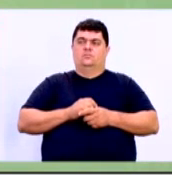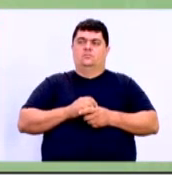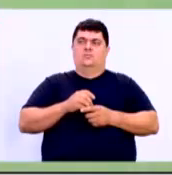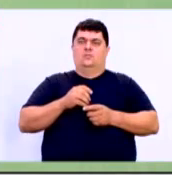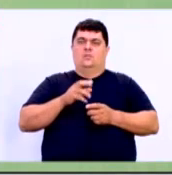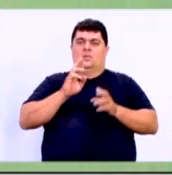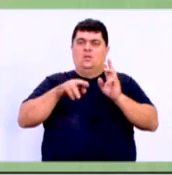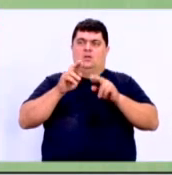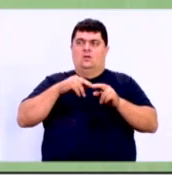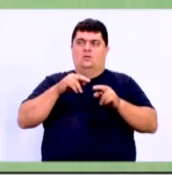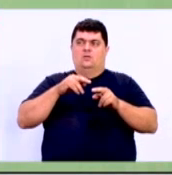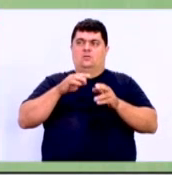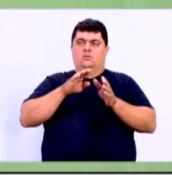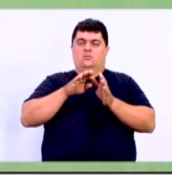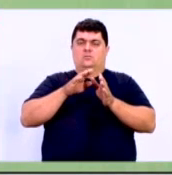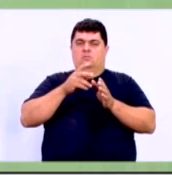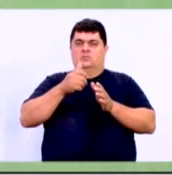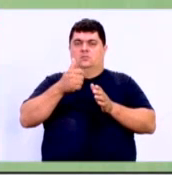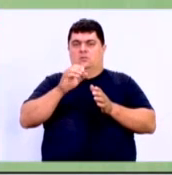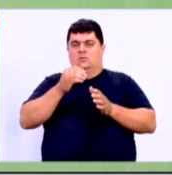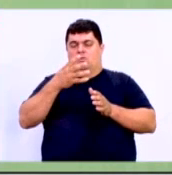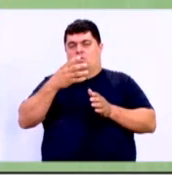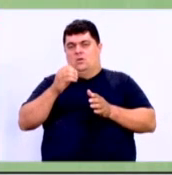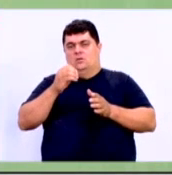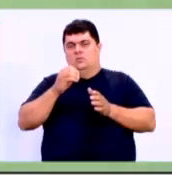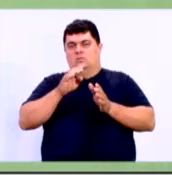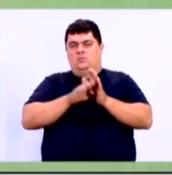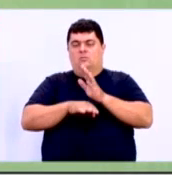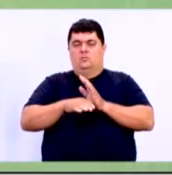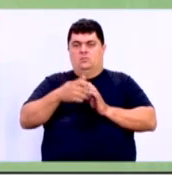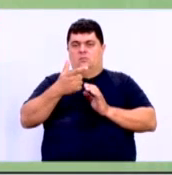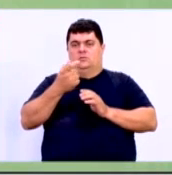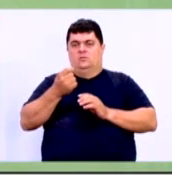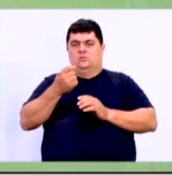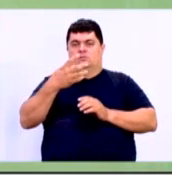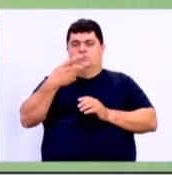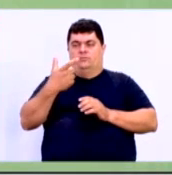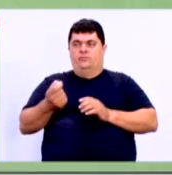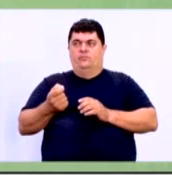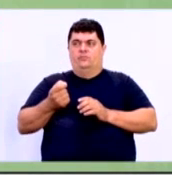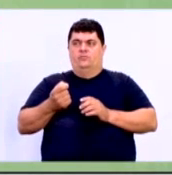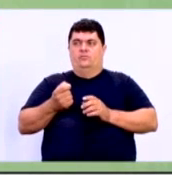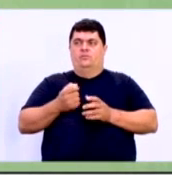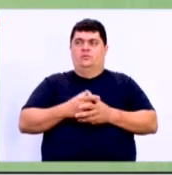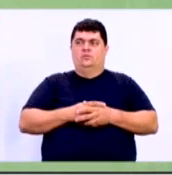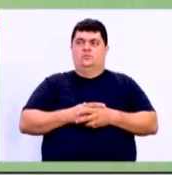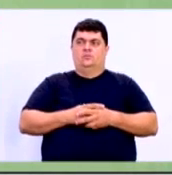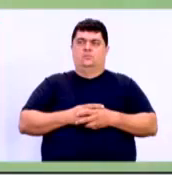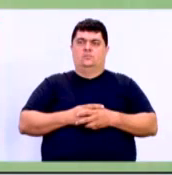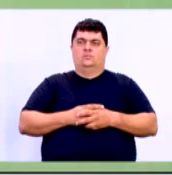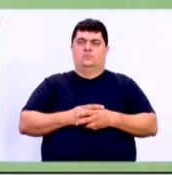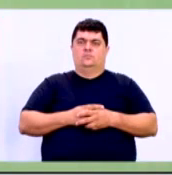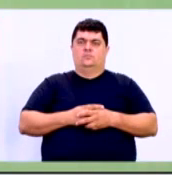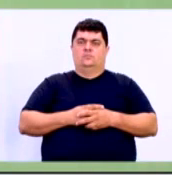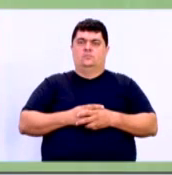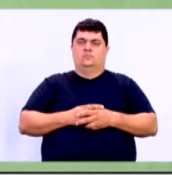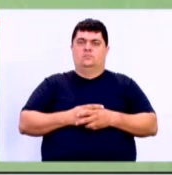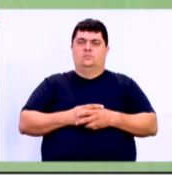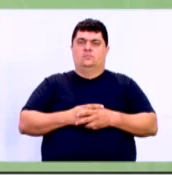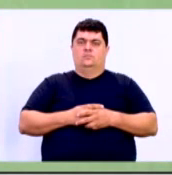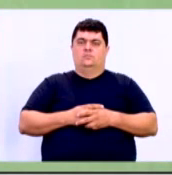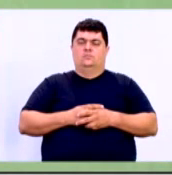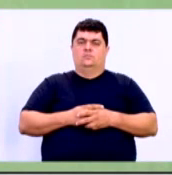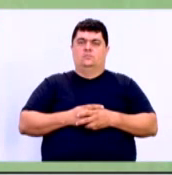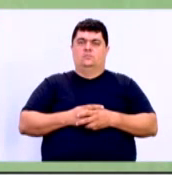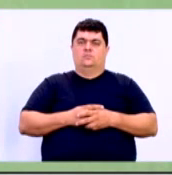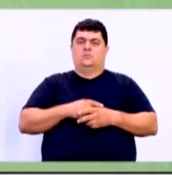líquido? 50 menos 10, 40. 40 menos 20, 20.